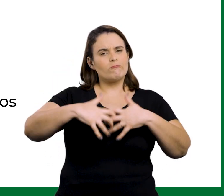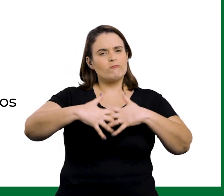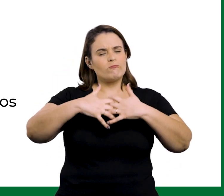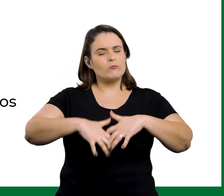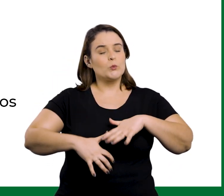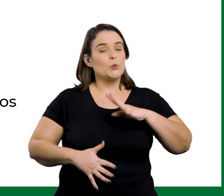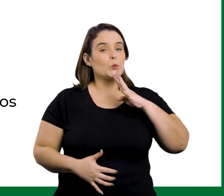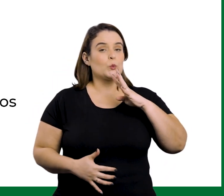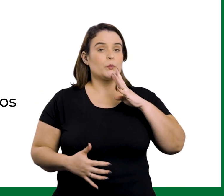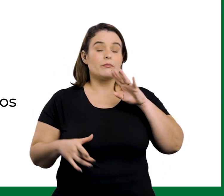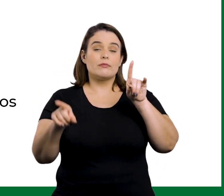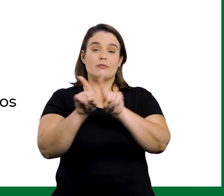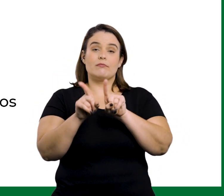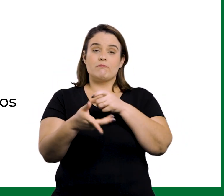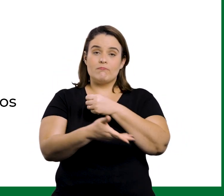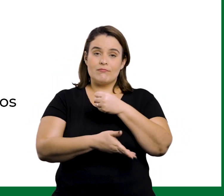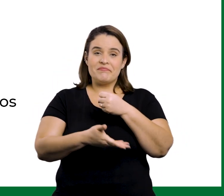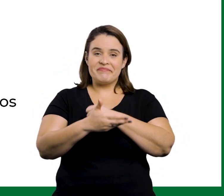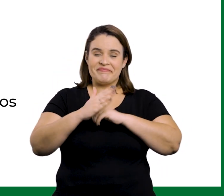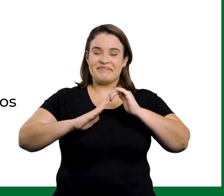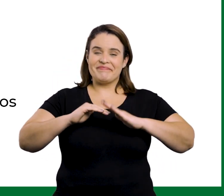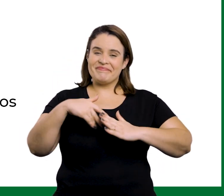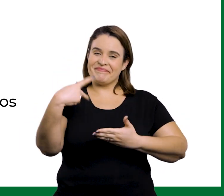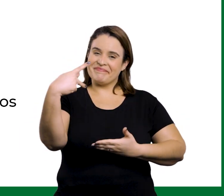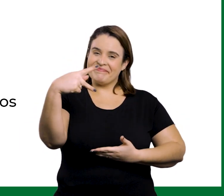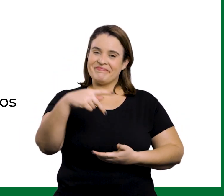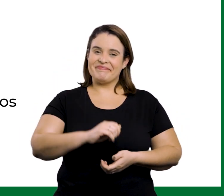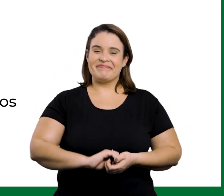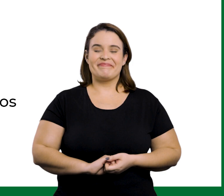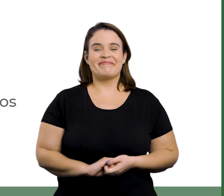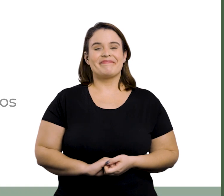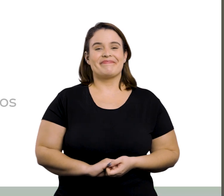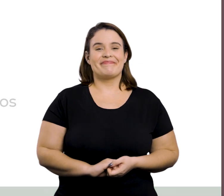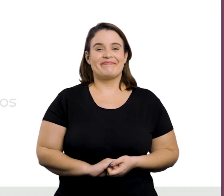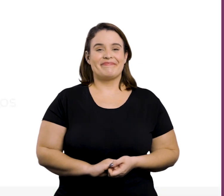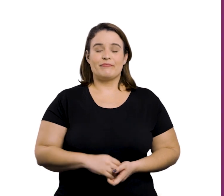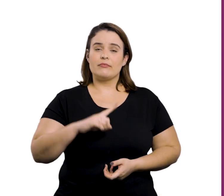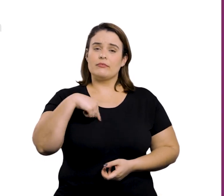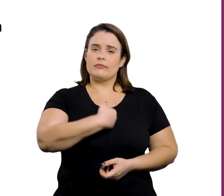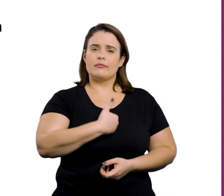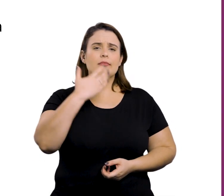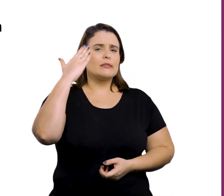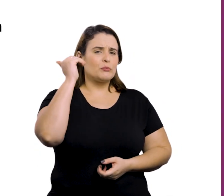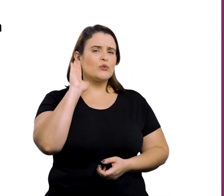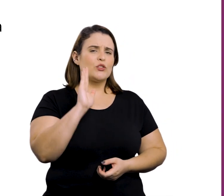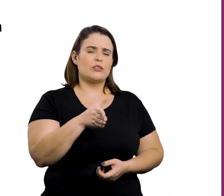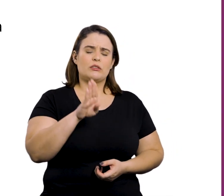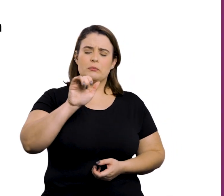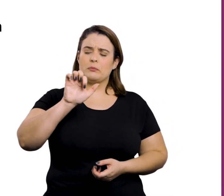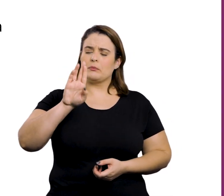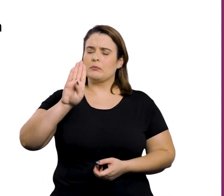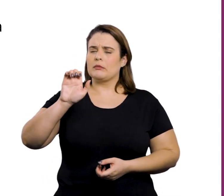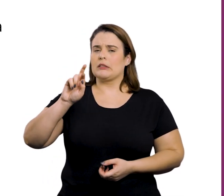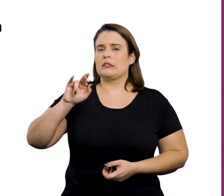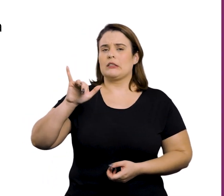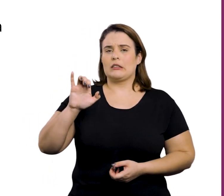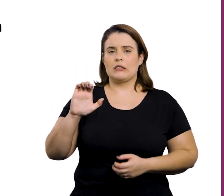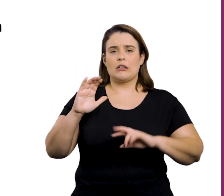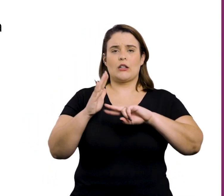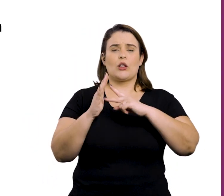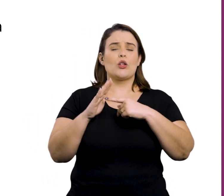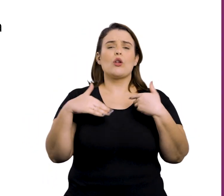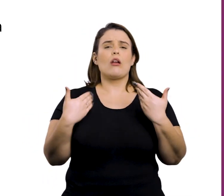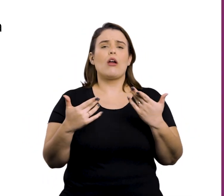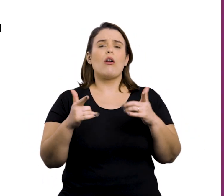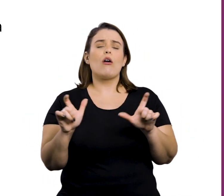sua reflexão, para seu conhecimento e para dar base para suas atividades. Se já sabemos o sentido de barbárie, o